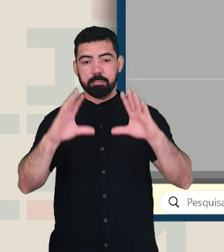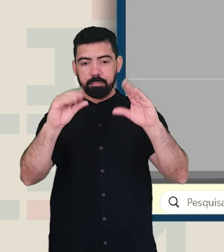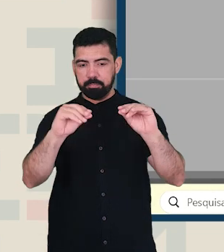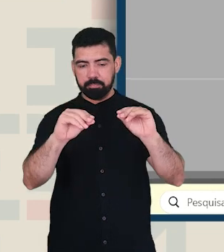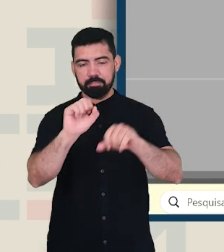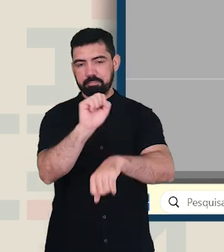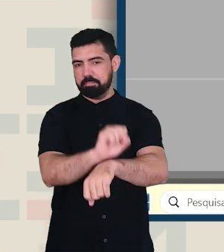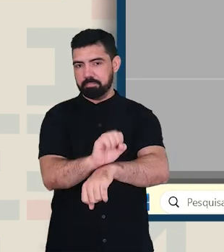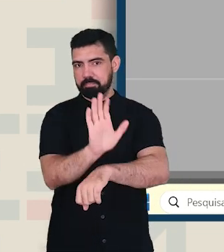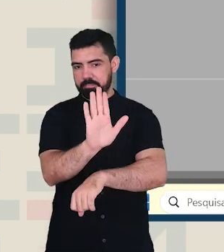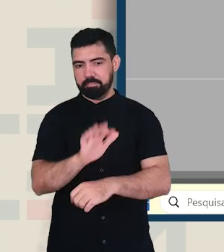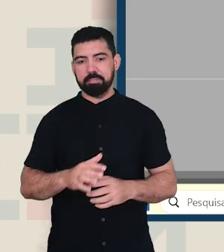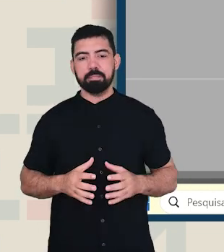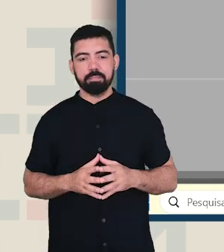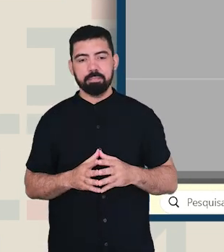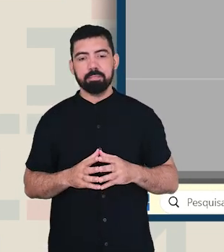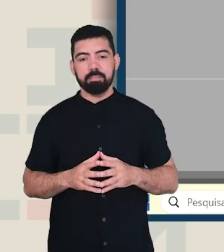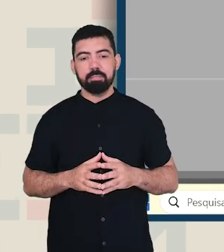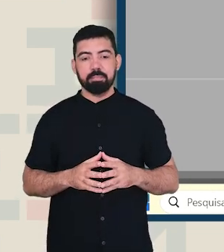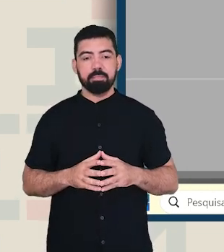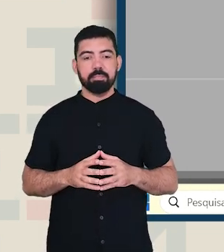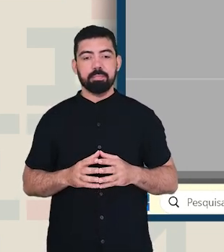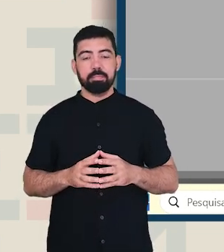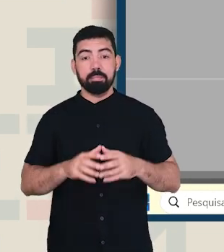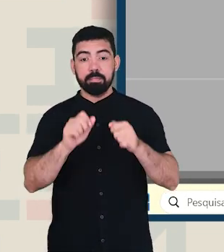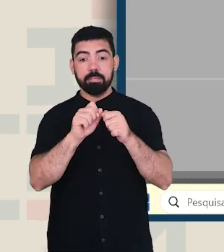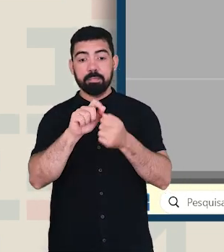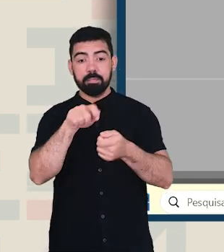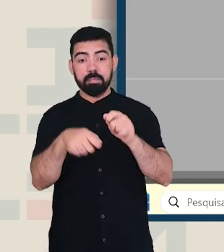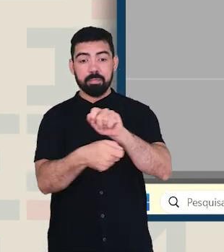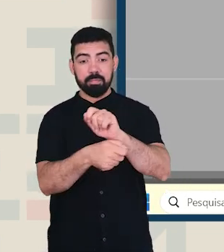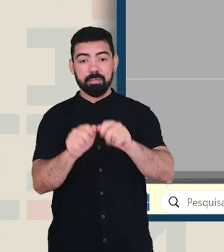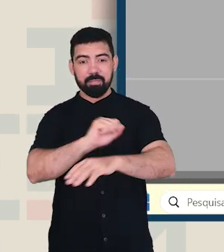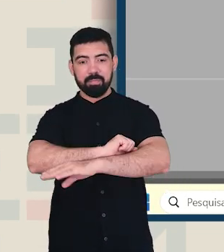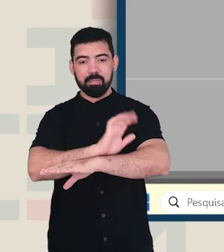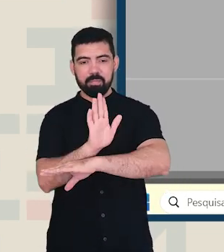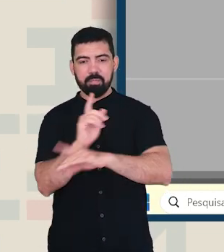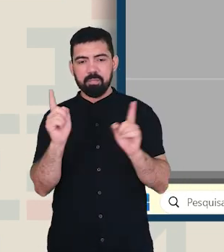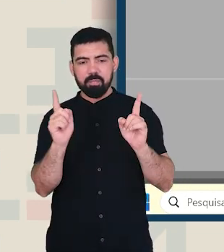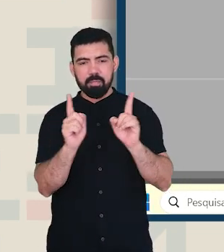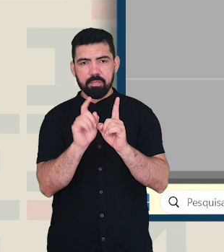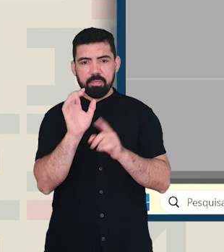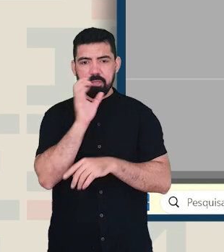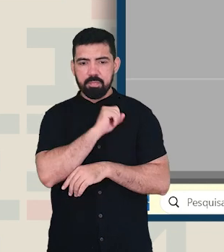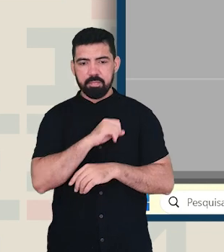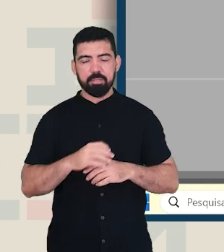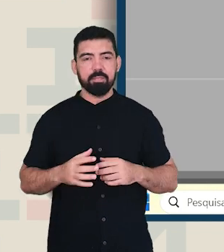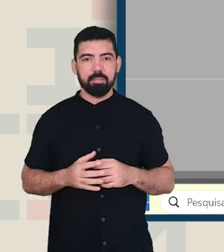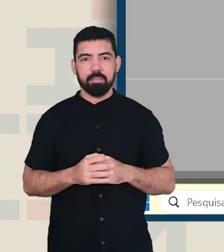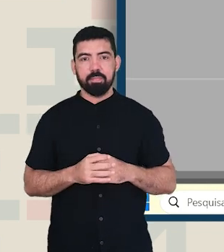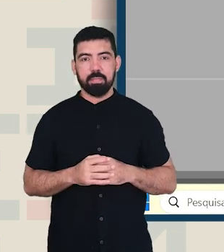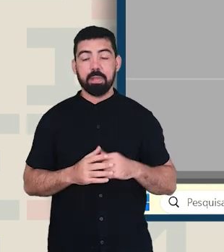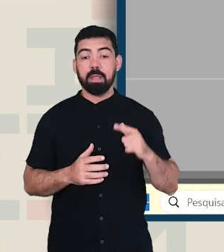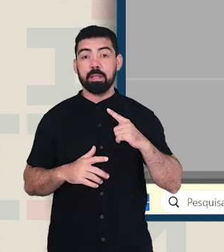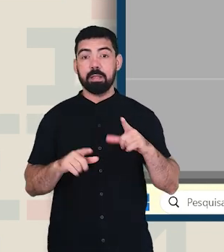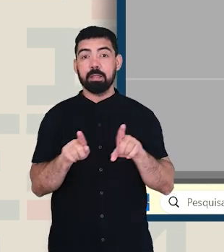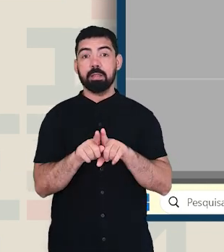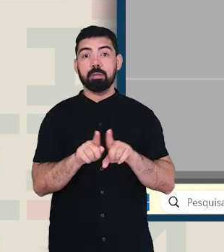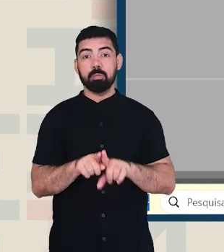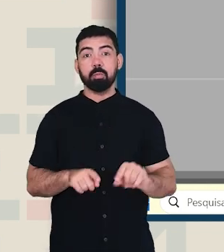Fechamos. Você faz com essa abstração, curtinha, rapidinho. Eu tenho